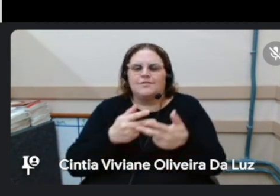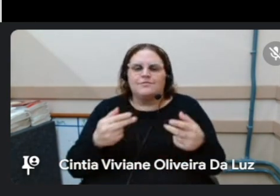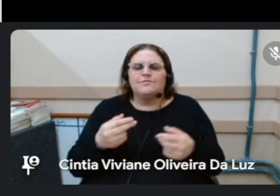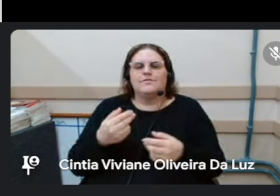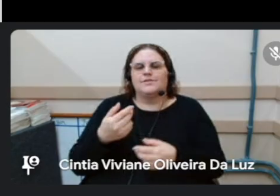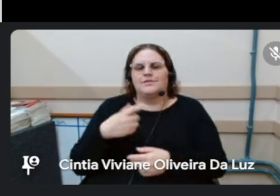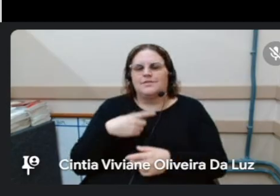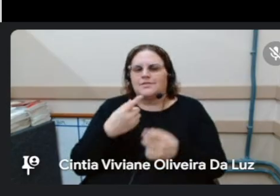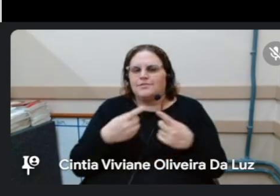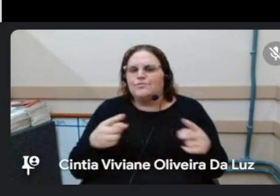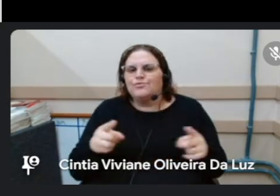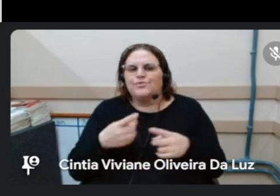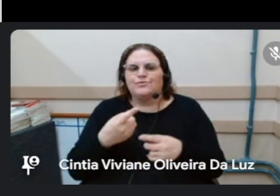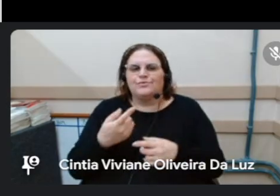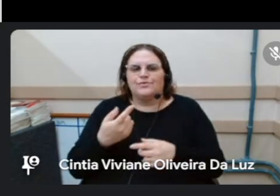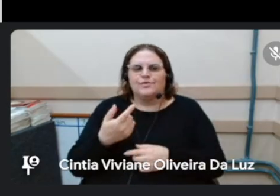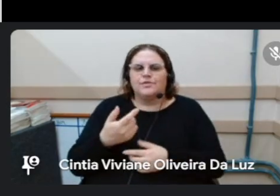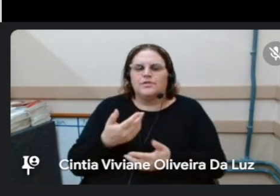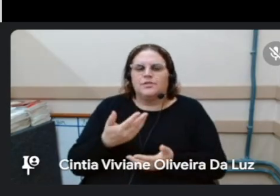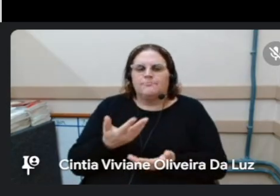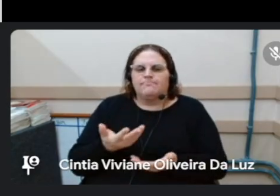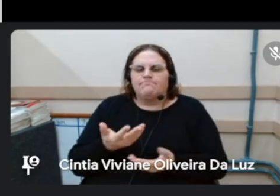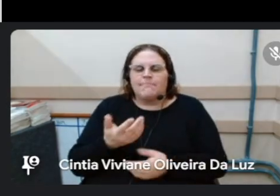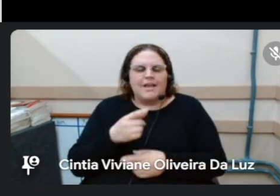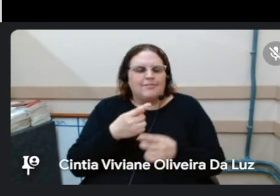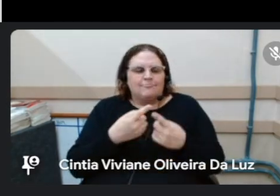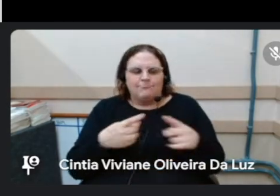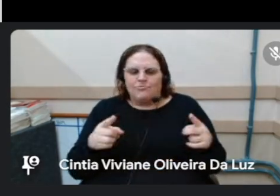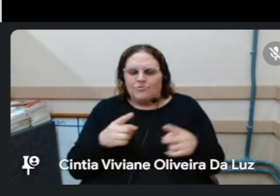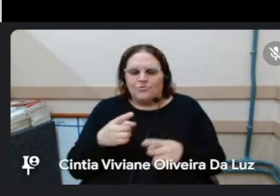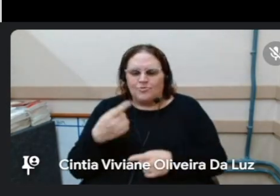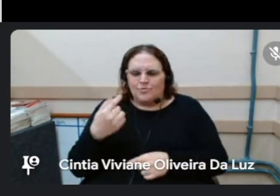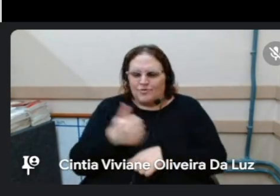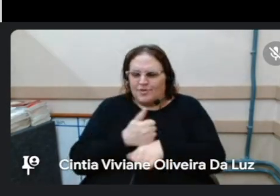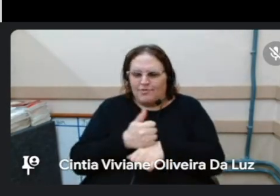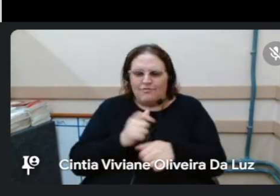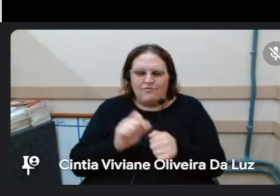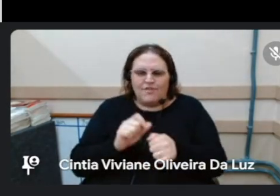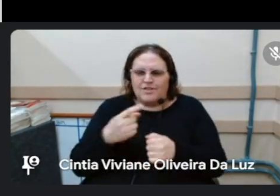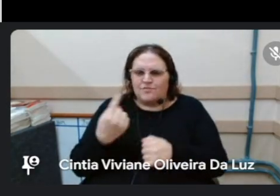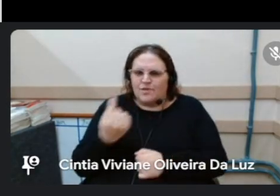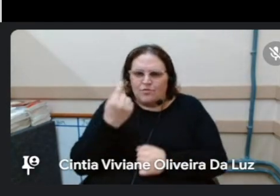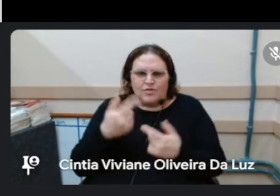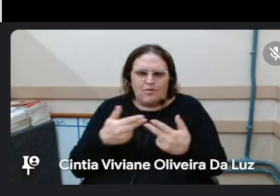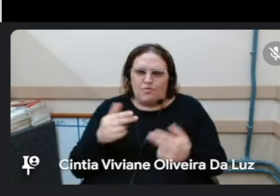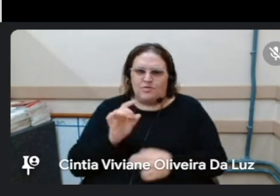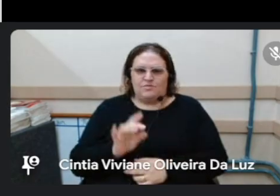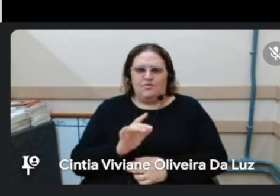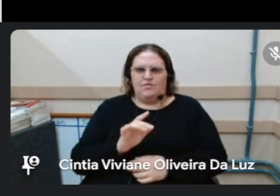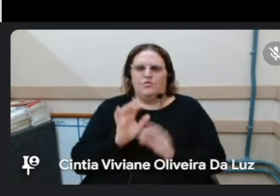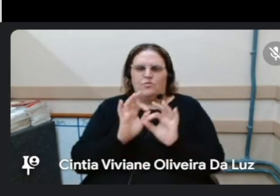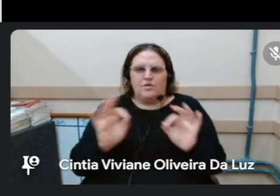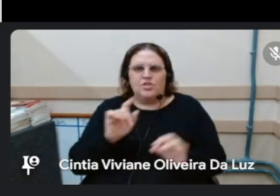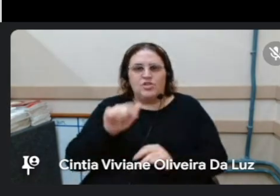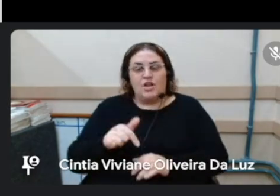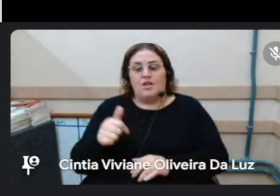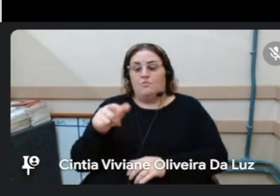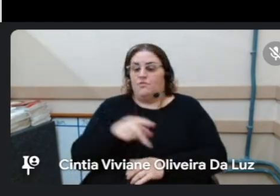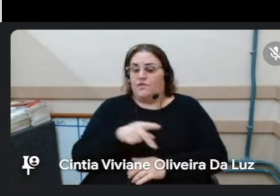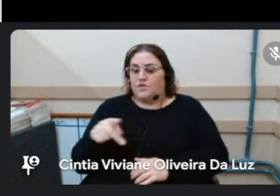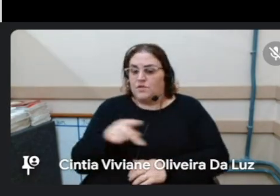o músico não faz uma coisa só né ele geralmente é professor é performer